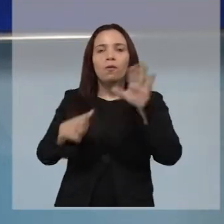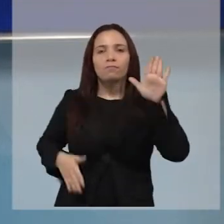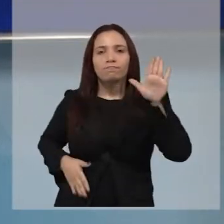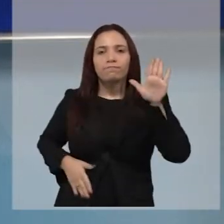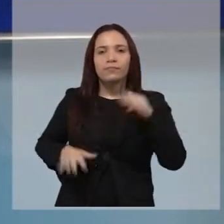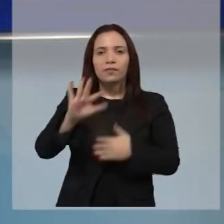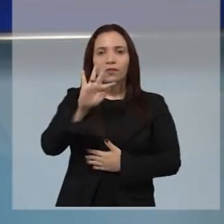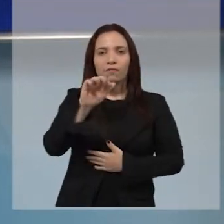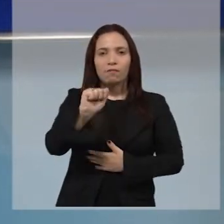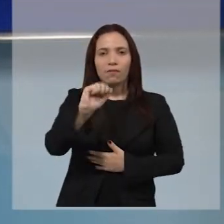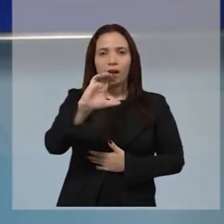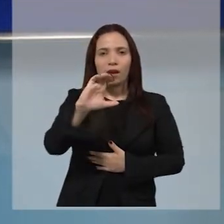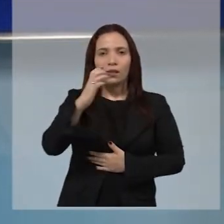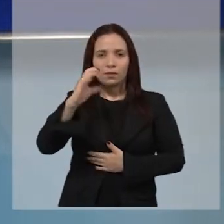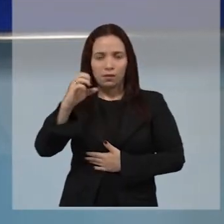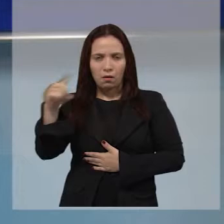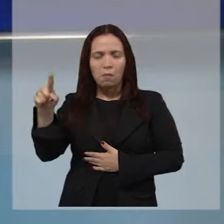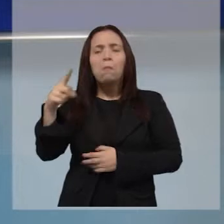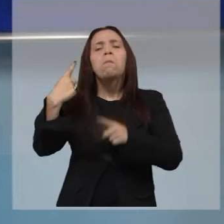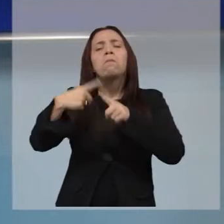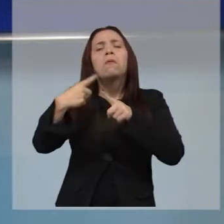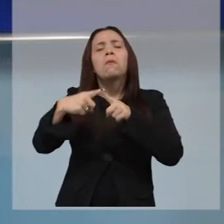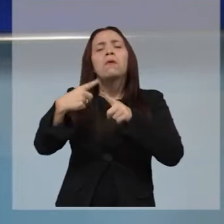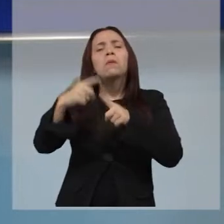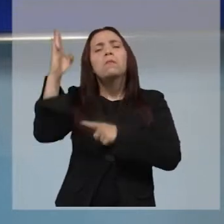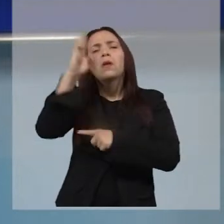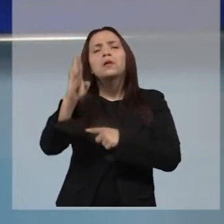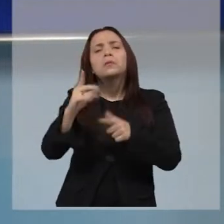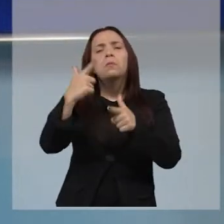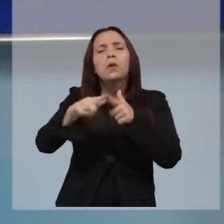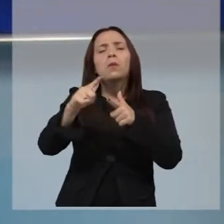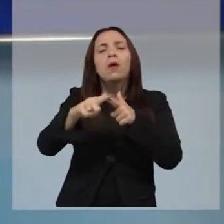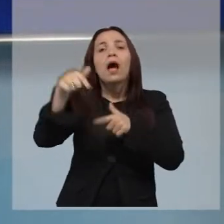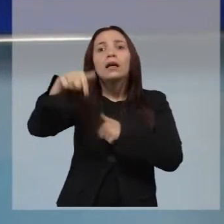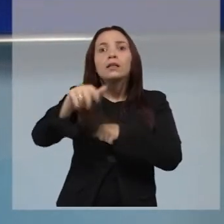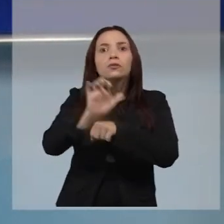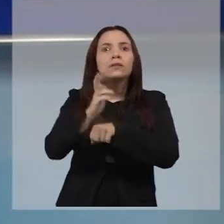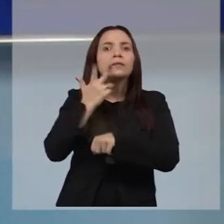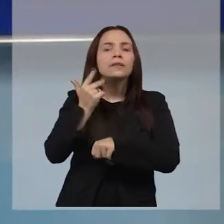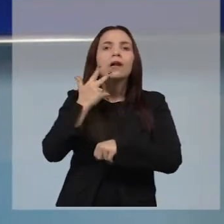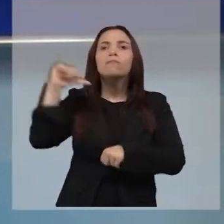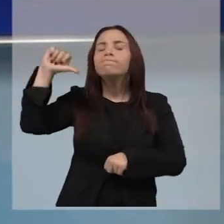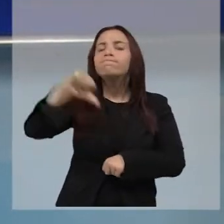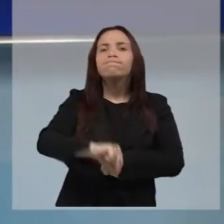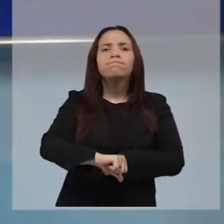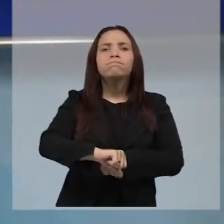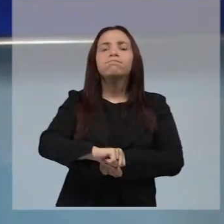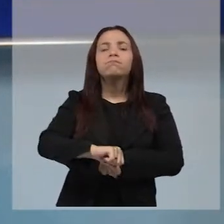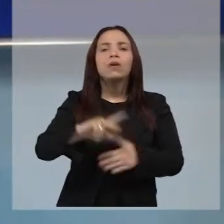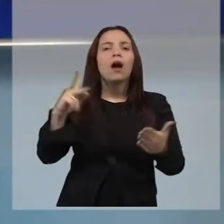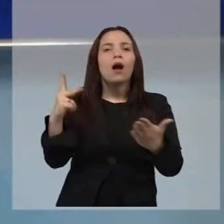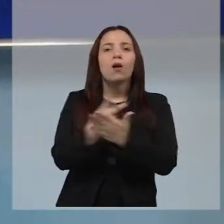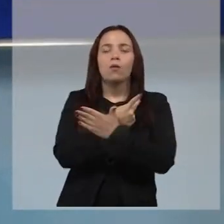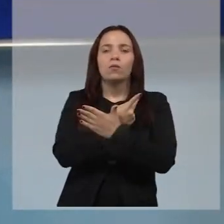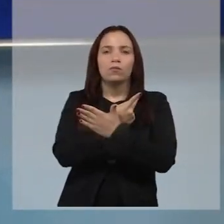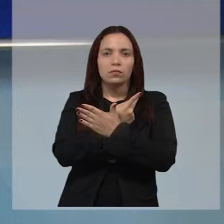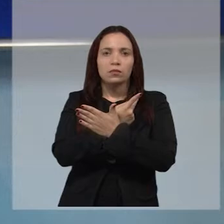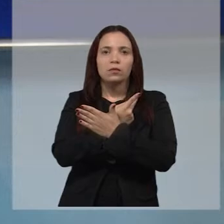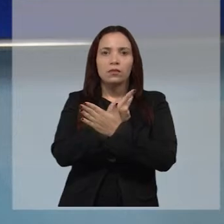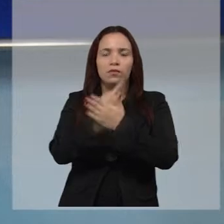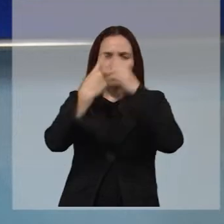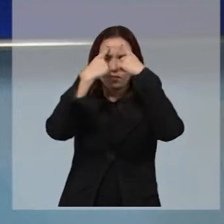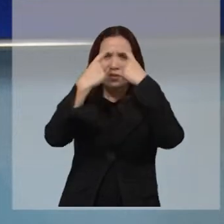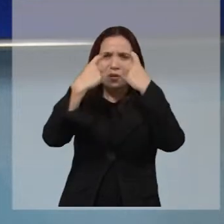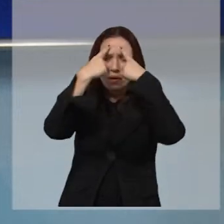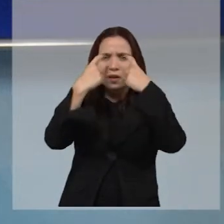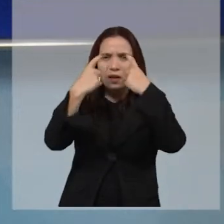facções. Por que o Brasil passa por este momento e o Ceará, em particular, viveu um dos